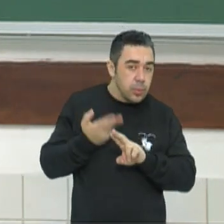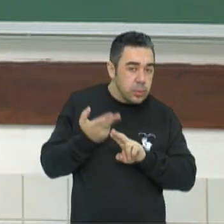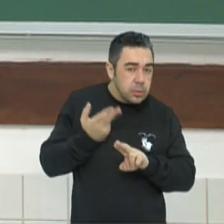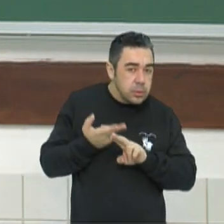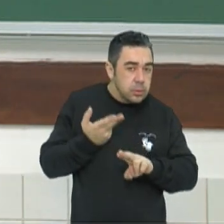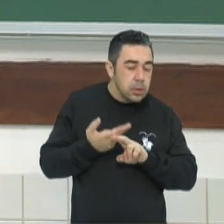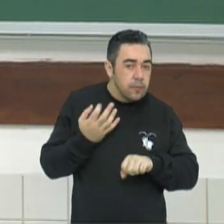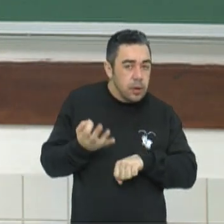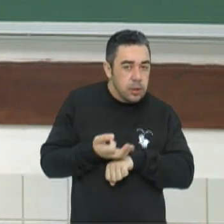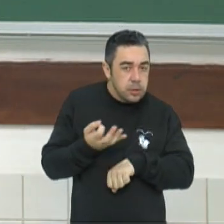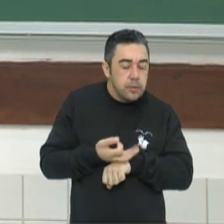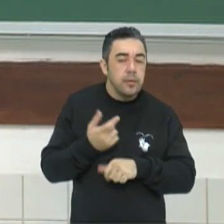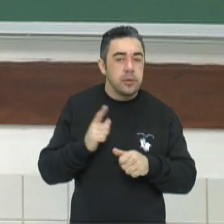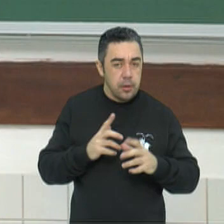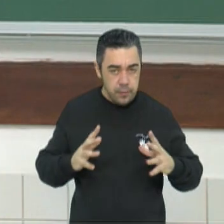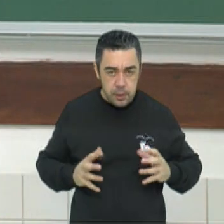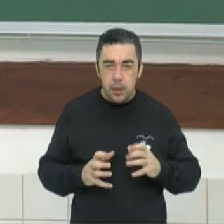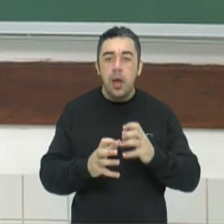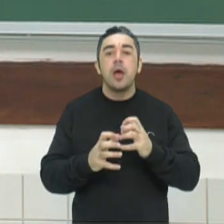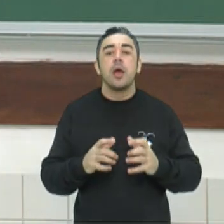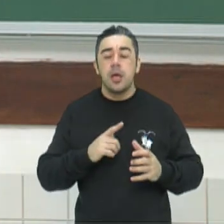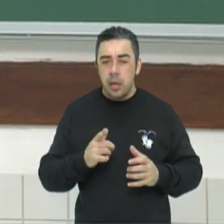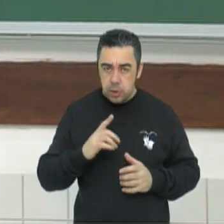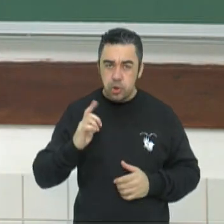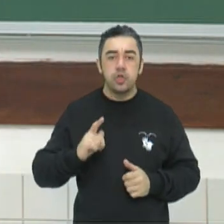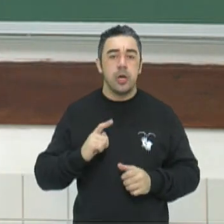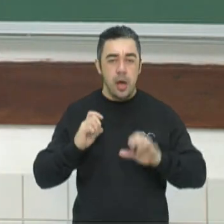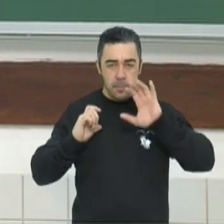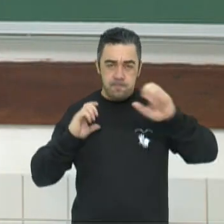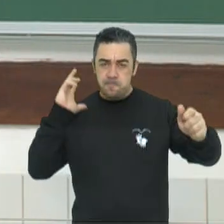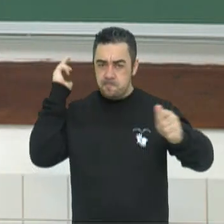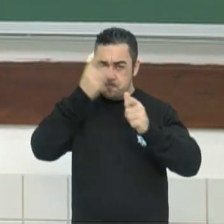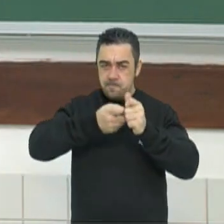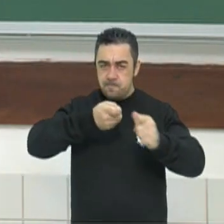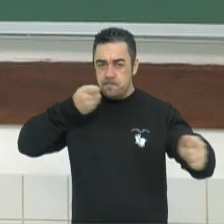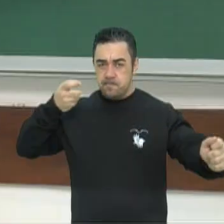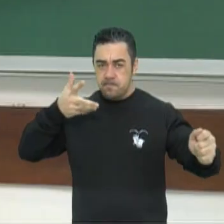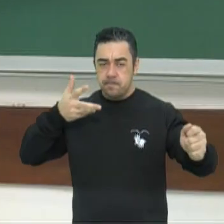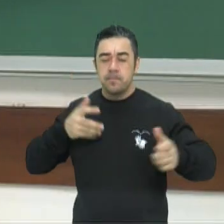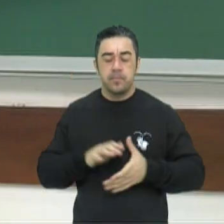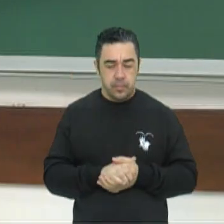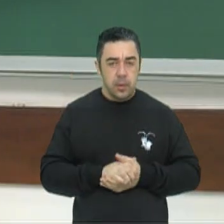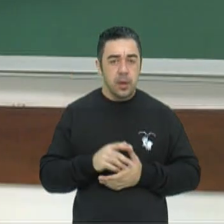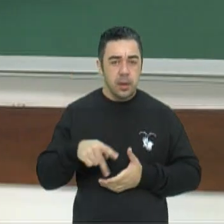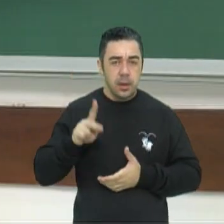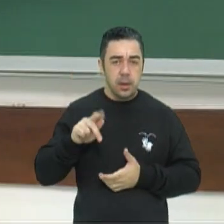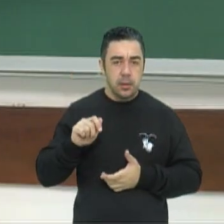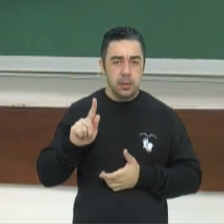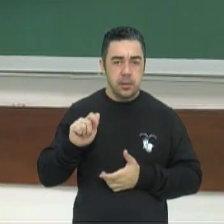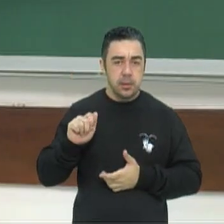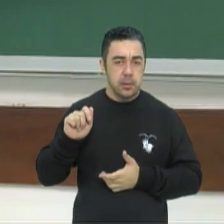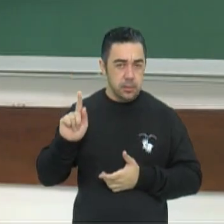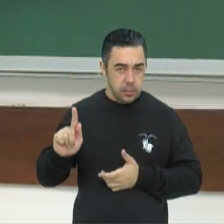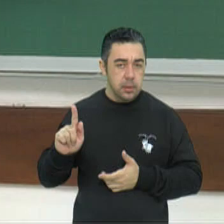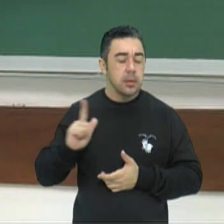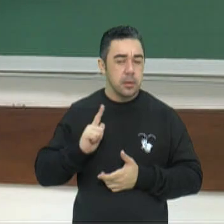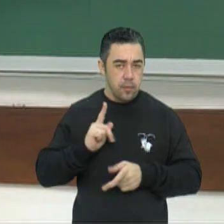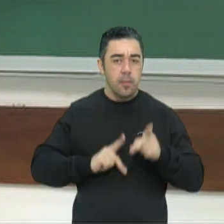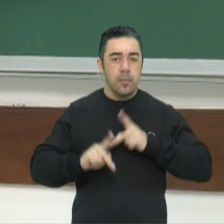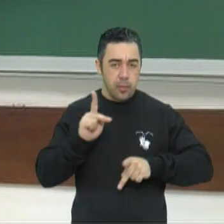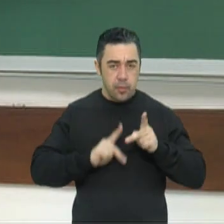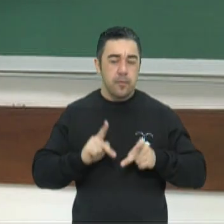né, em conflitos, pegando em arco, em flecha. E os Caigangues também. Os Caigangues foram um povo que, em vários